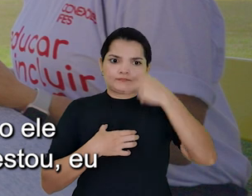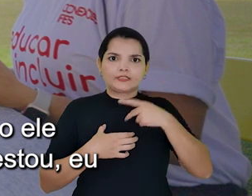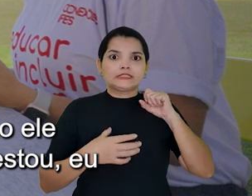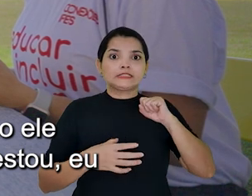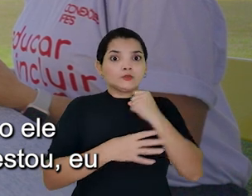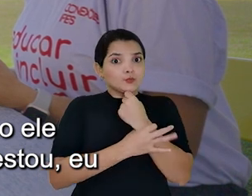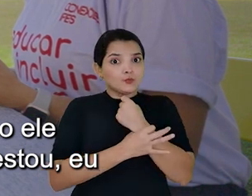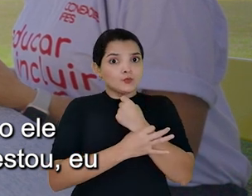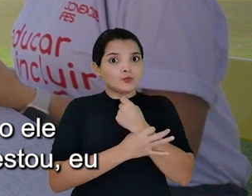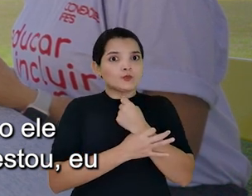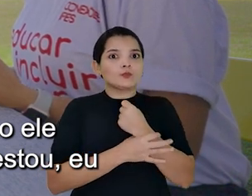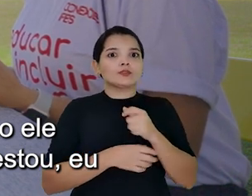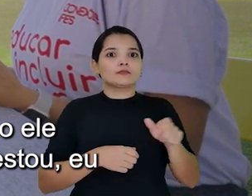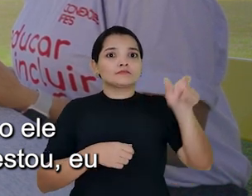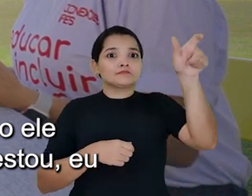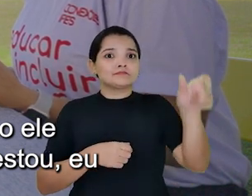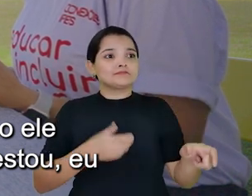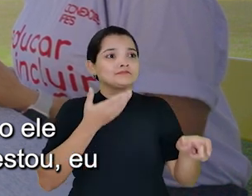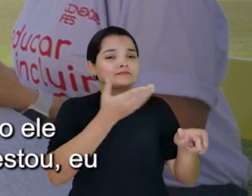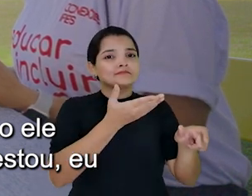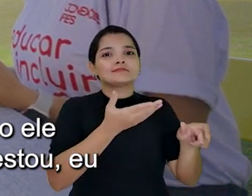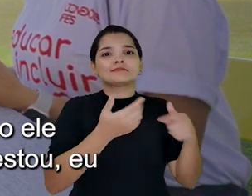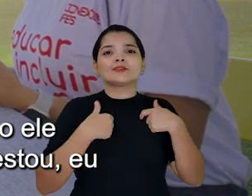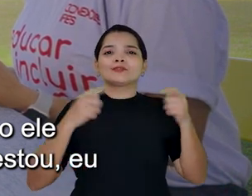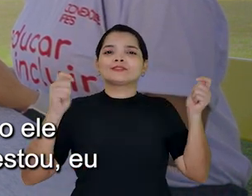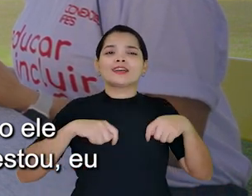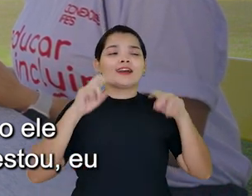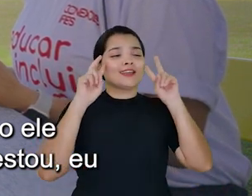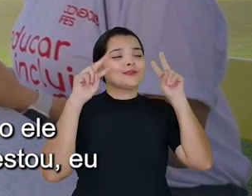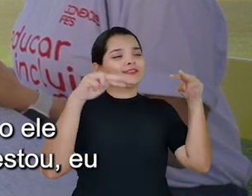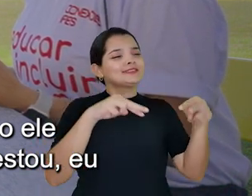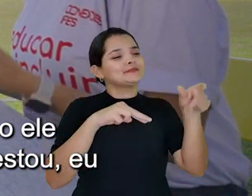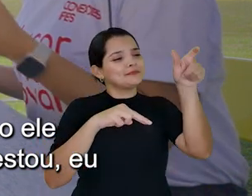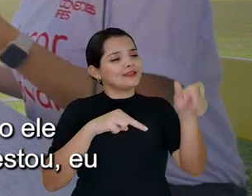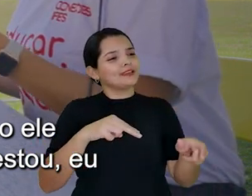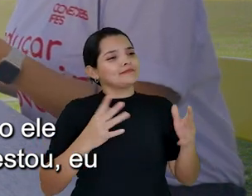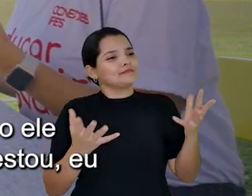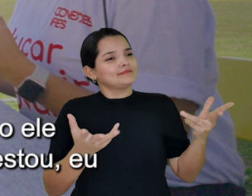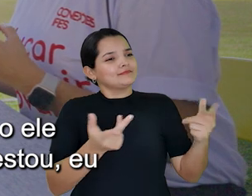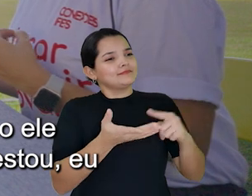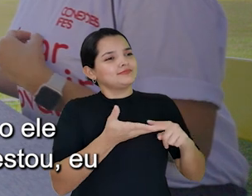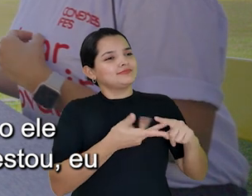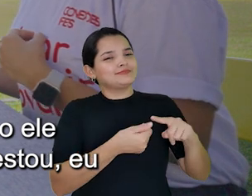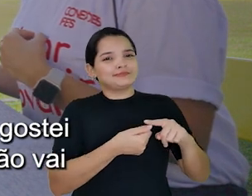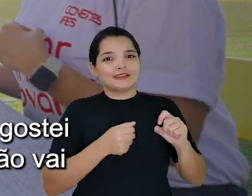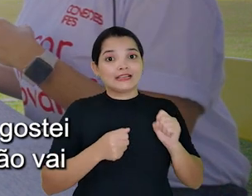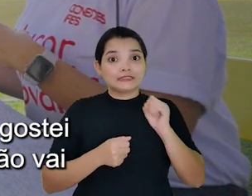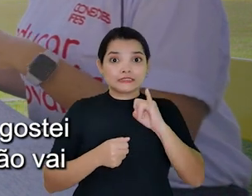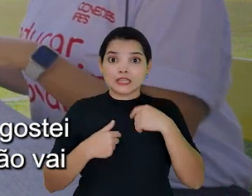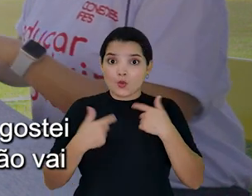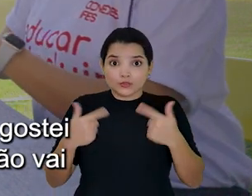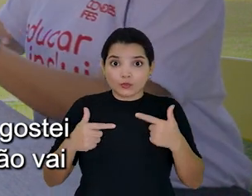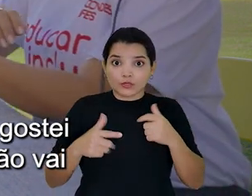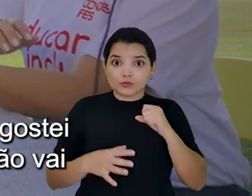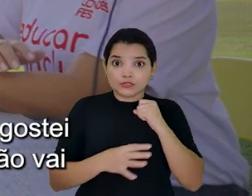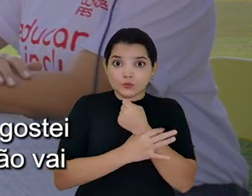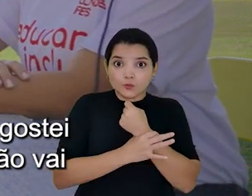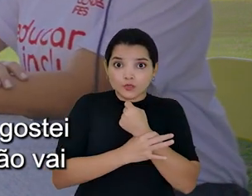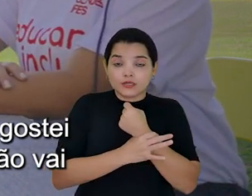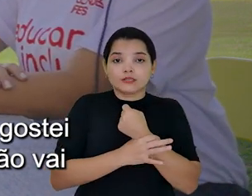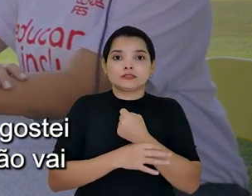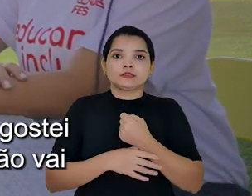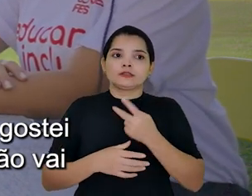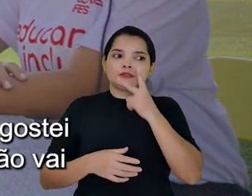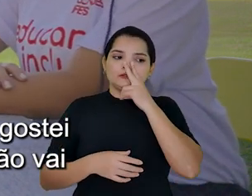olhar para esse outro de fato como ele é sabe e ver a beleza no outro mas se eu não tô eu começo a falar assim nossa camisa da